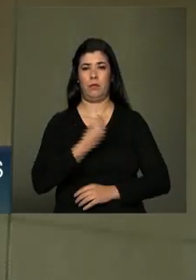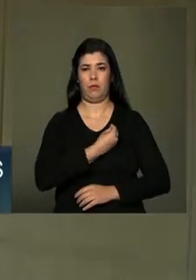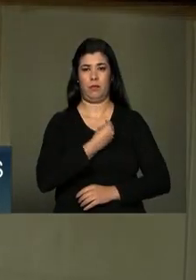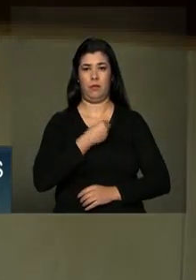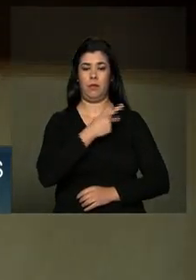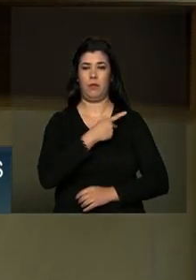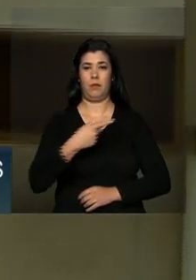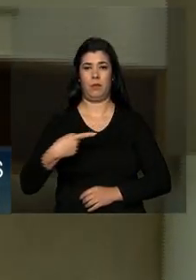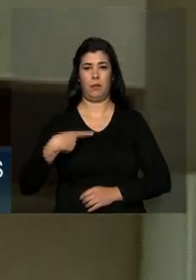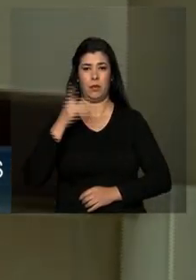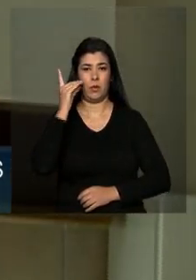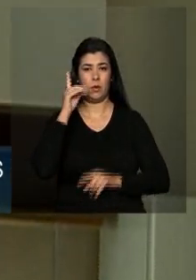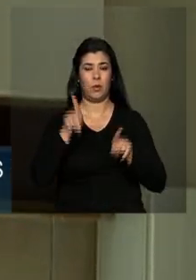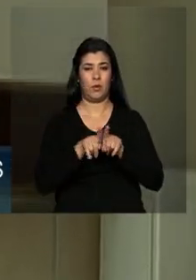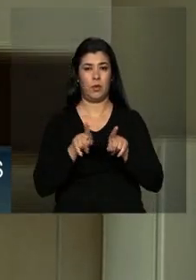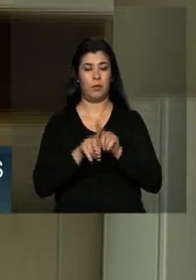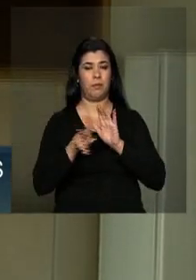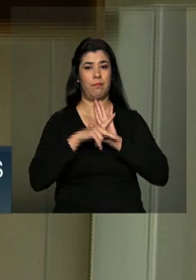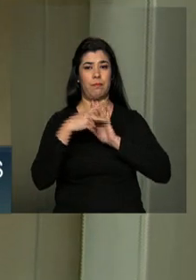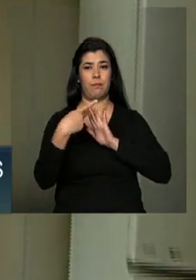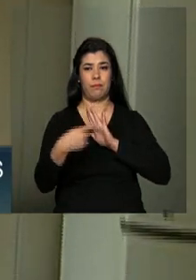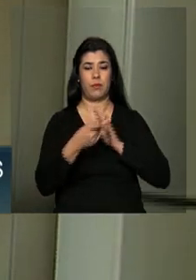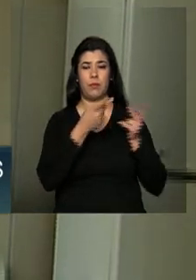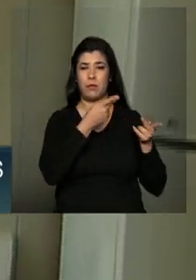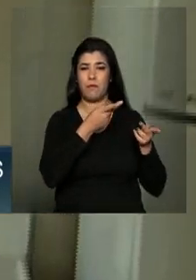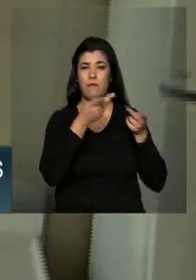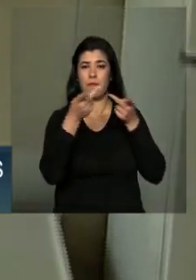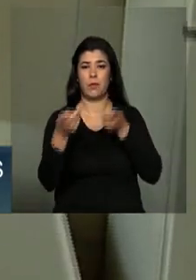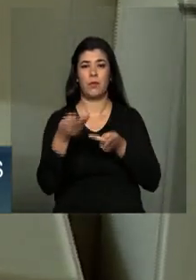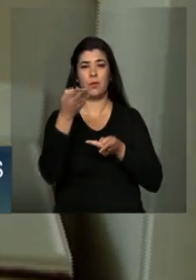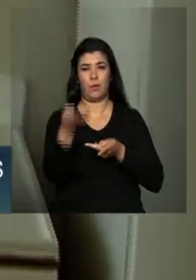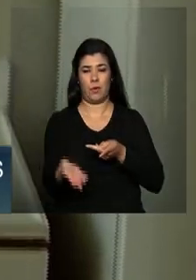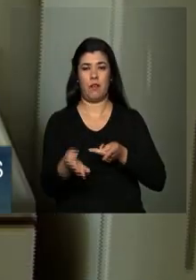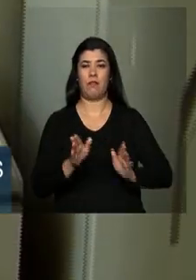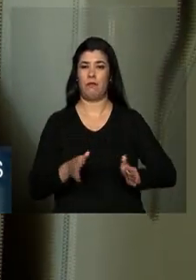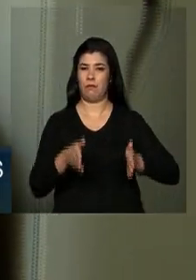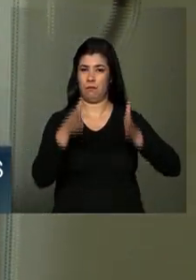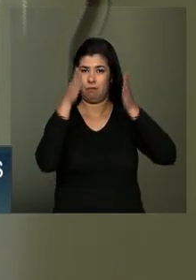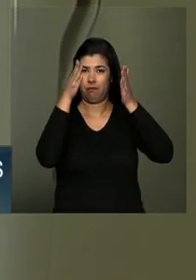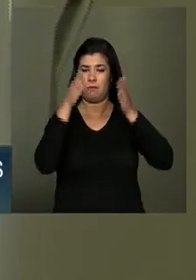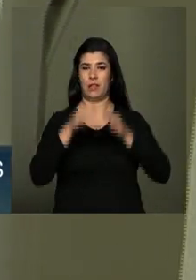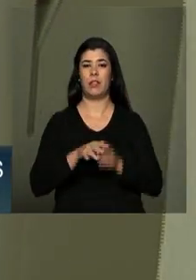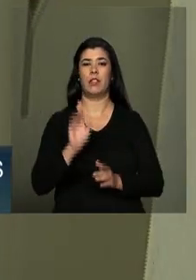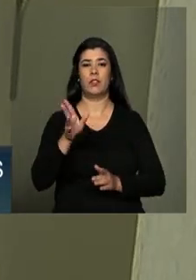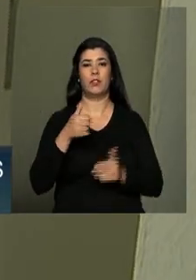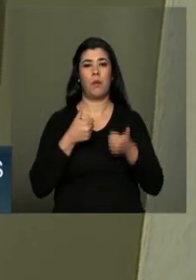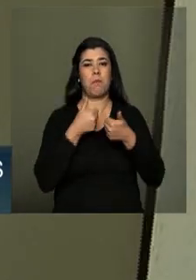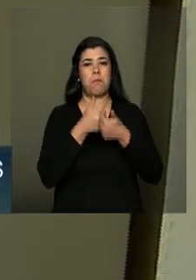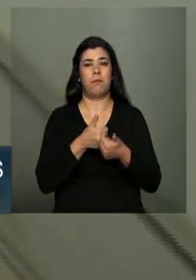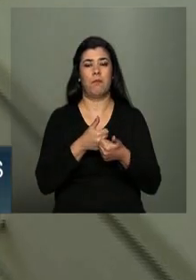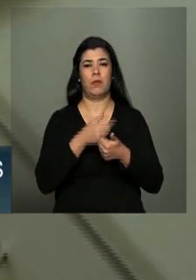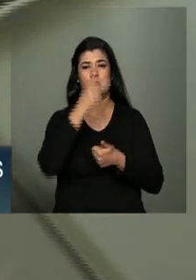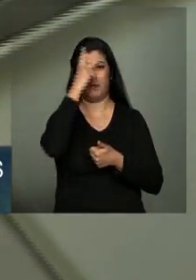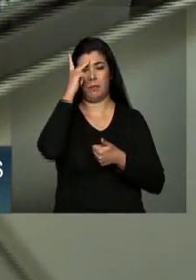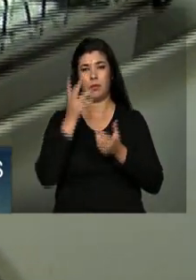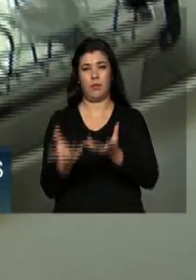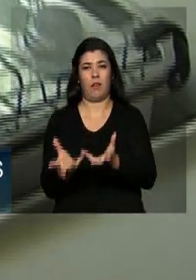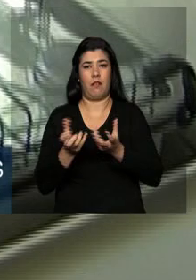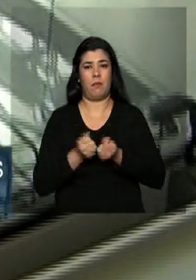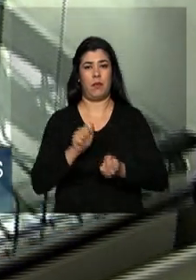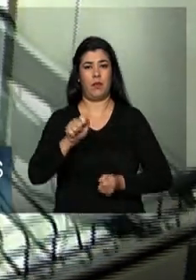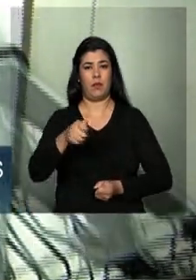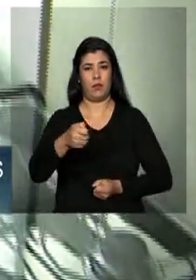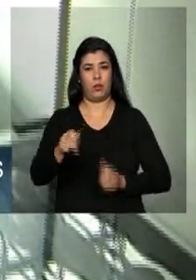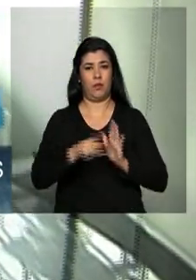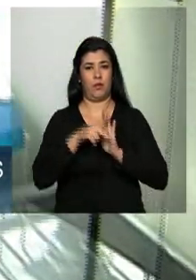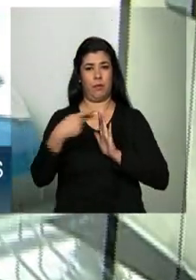A presidenta Dilma Rousseff, inclusive, fez a visita a esse apartamento e daqui a pouquinho os moradores vão receber as